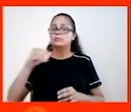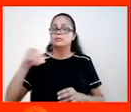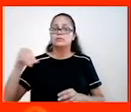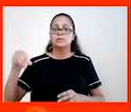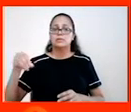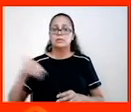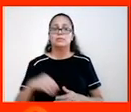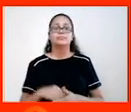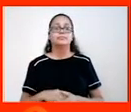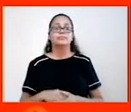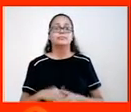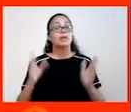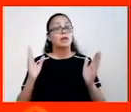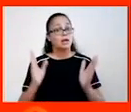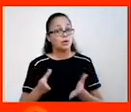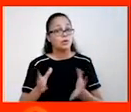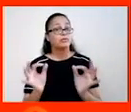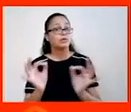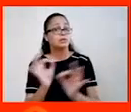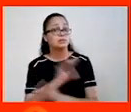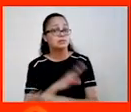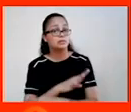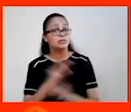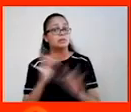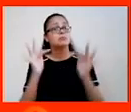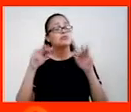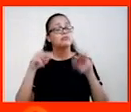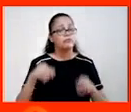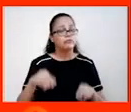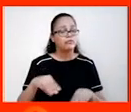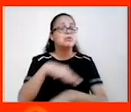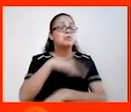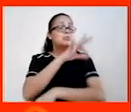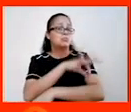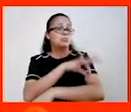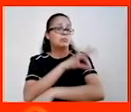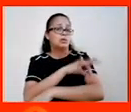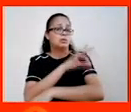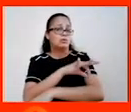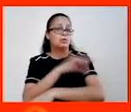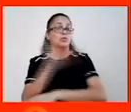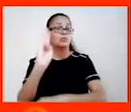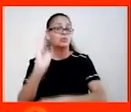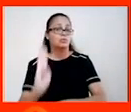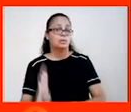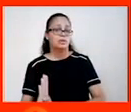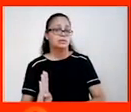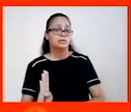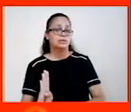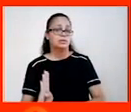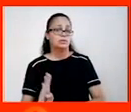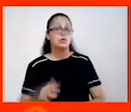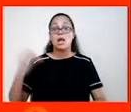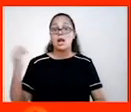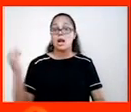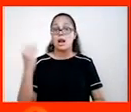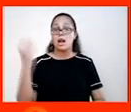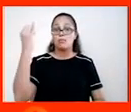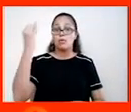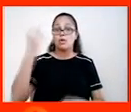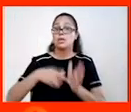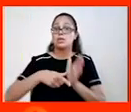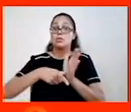Continuando, então agora a gente finalizou o assunto do petróleo, né? Falamos da produção petrolífera no nosso país, falamos da importância